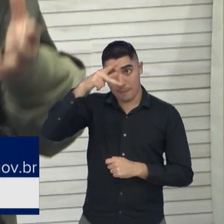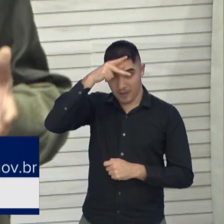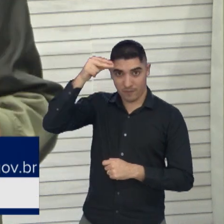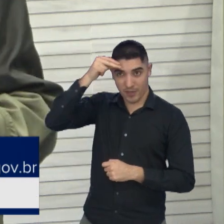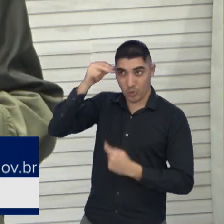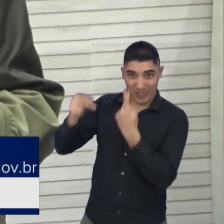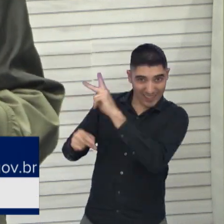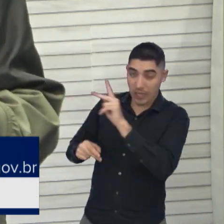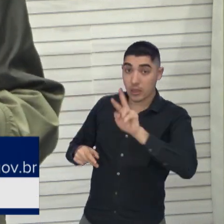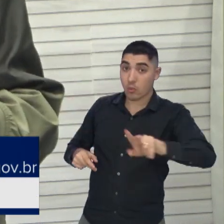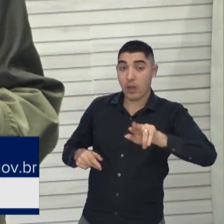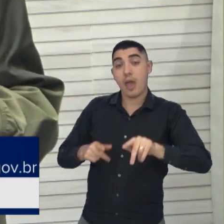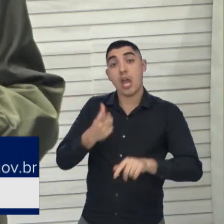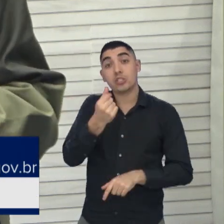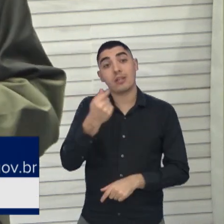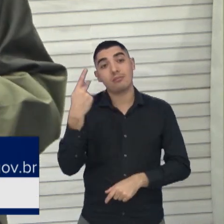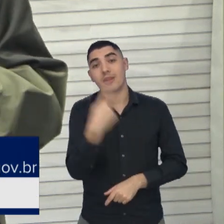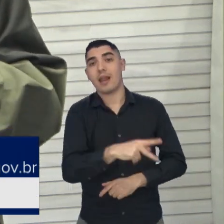é da cidade.